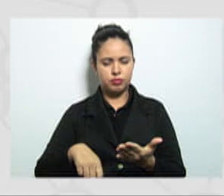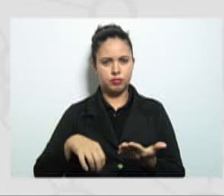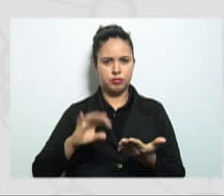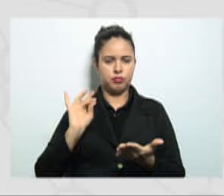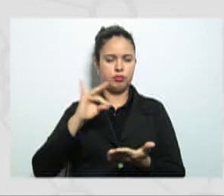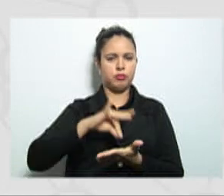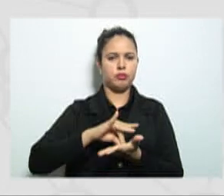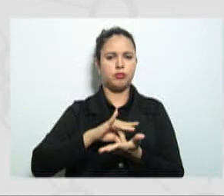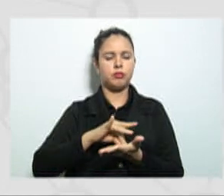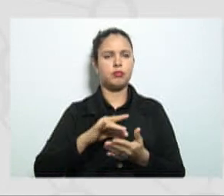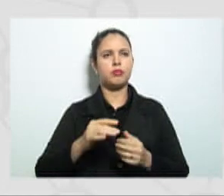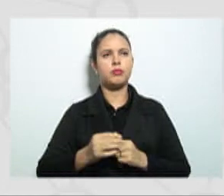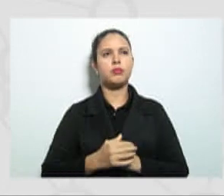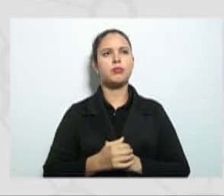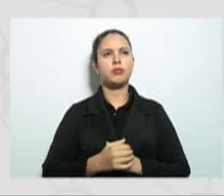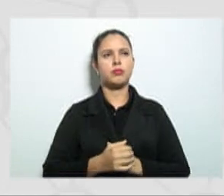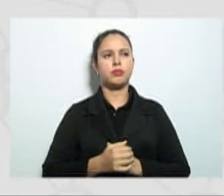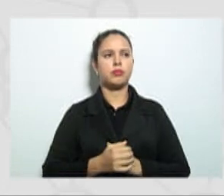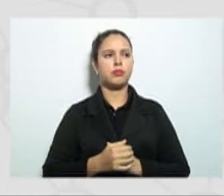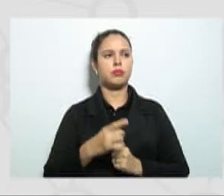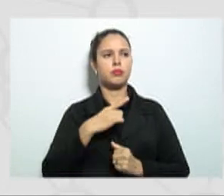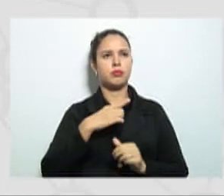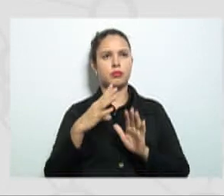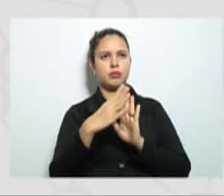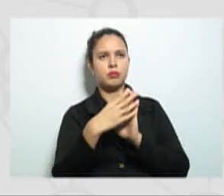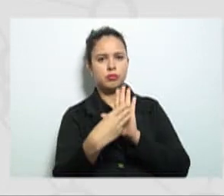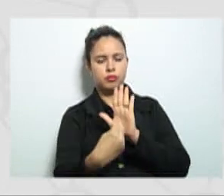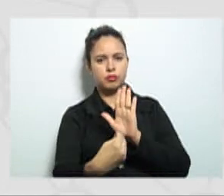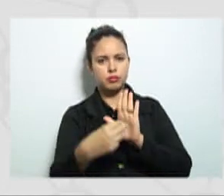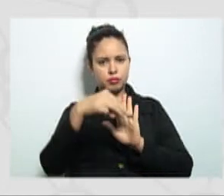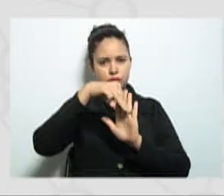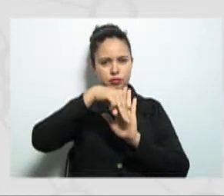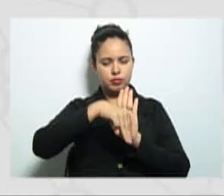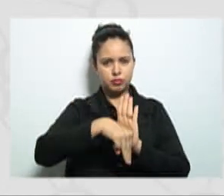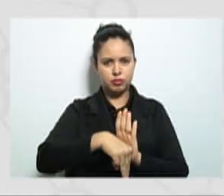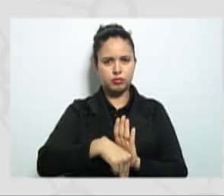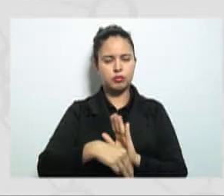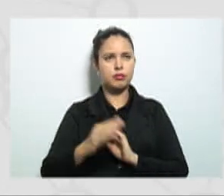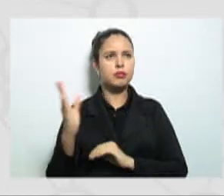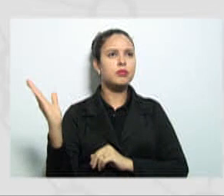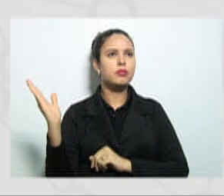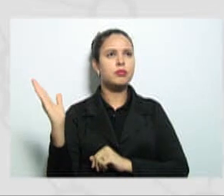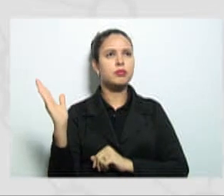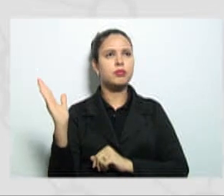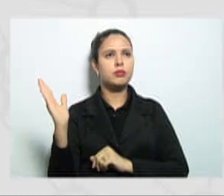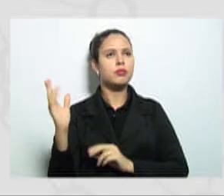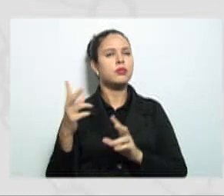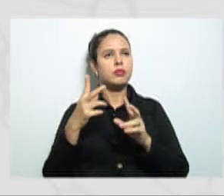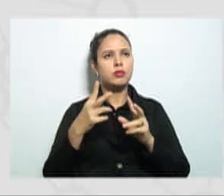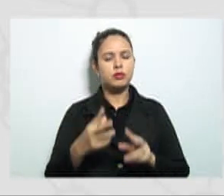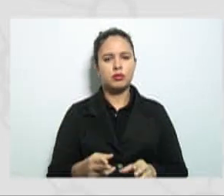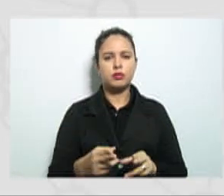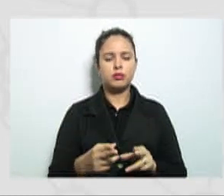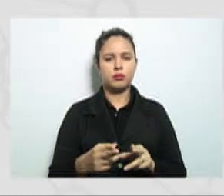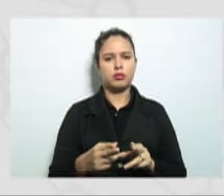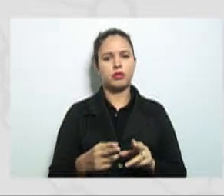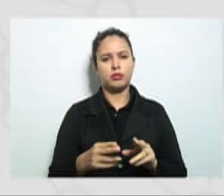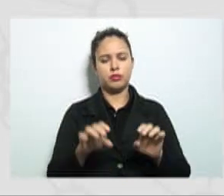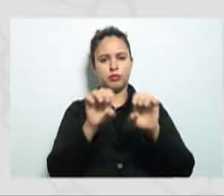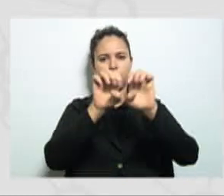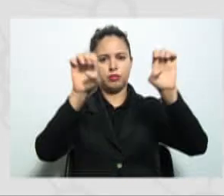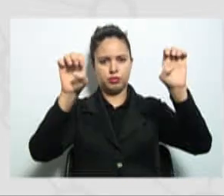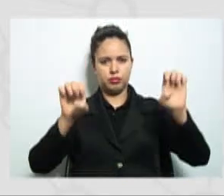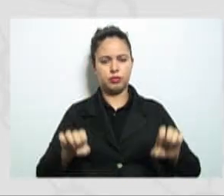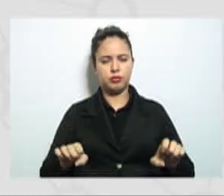assinados, né? Aqui eu tenho o modelo do memorando, como vocês podem ver, é o mesmo do ofício, porque quanto à estrutura, eles